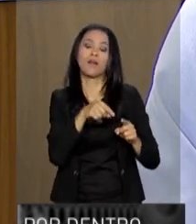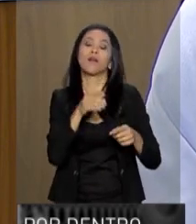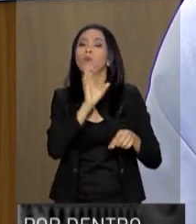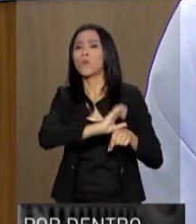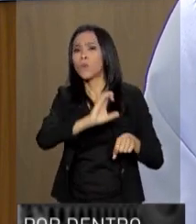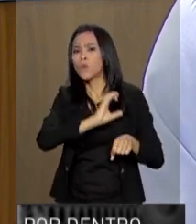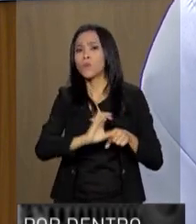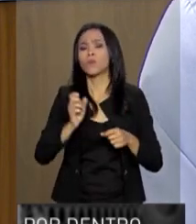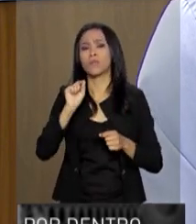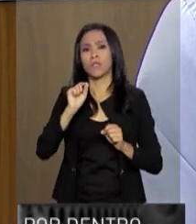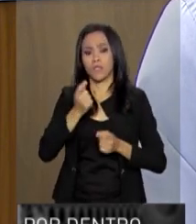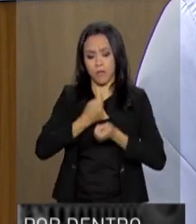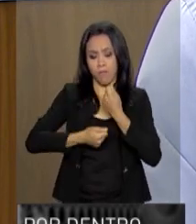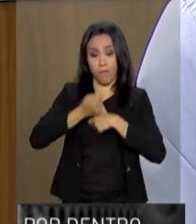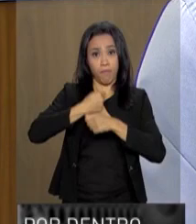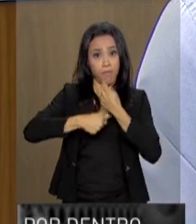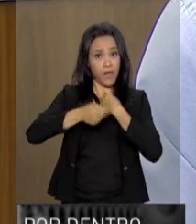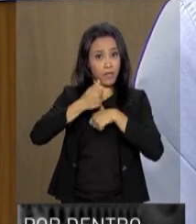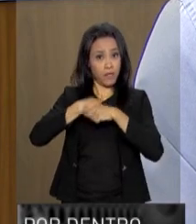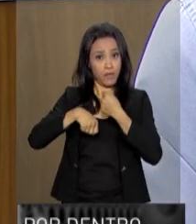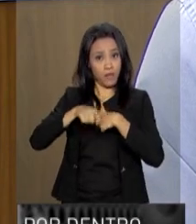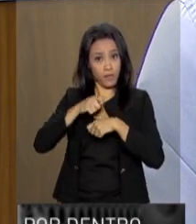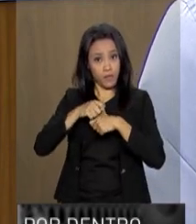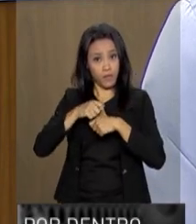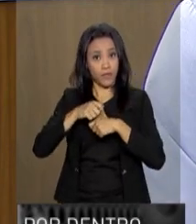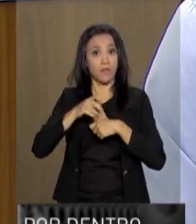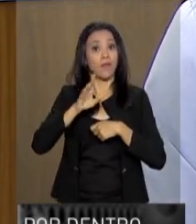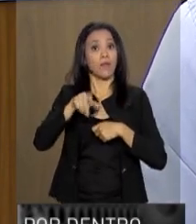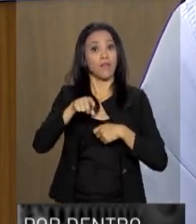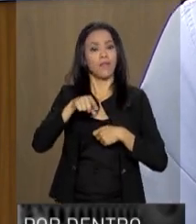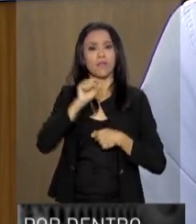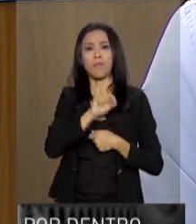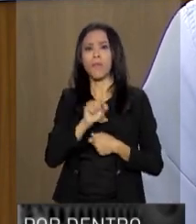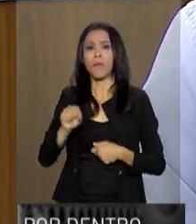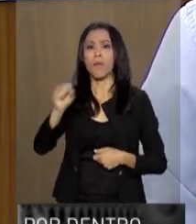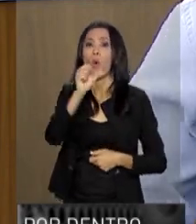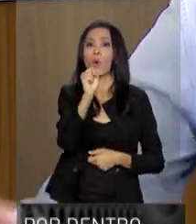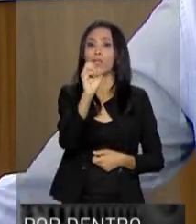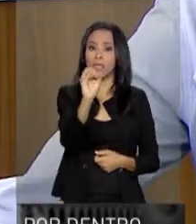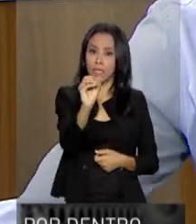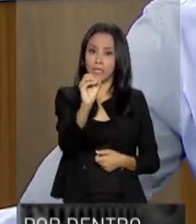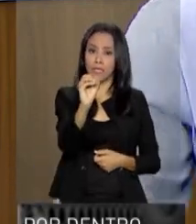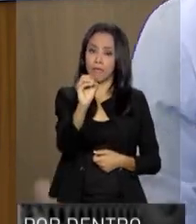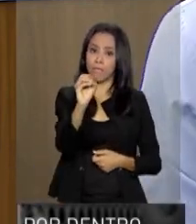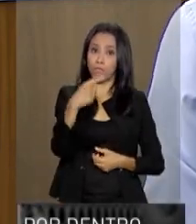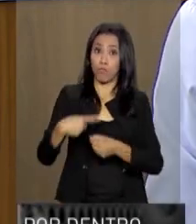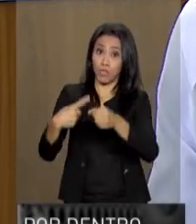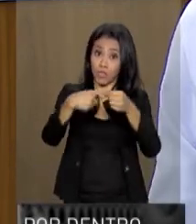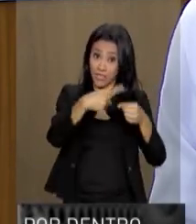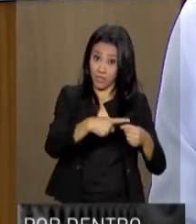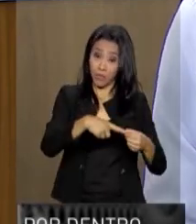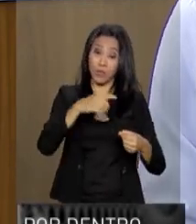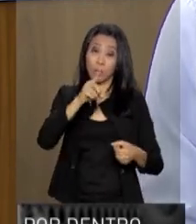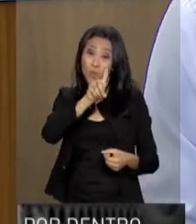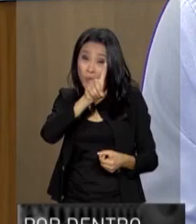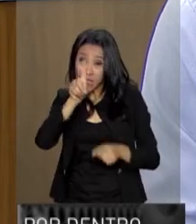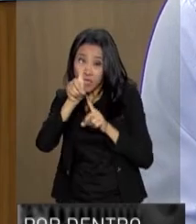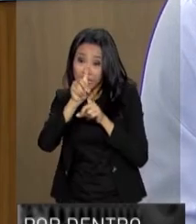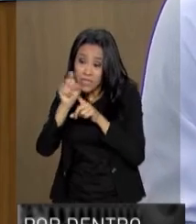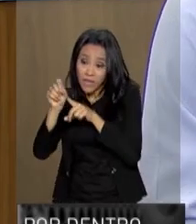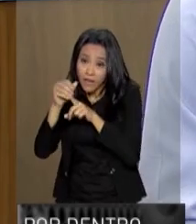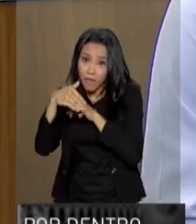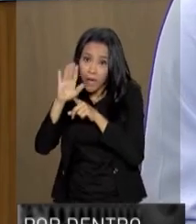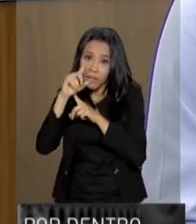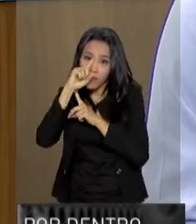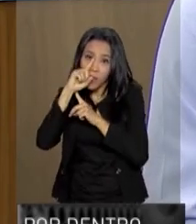jovens que será implantado inicialmente nesses 80 municípios dos 100 mais perigosos como uma